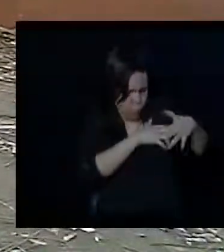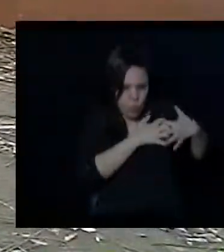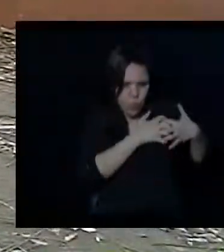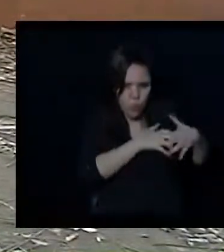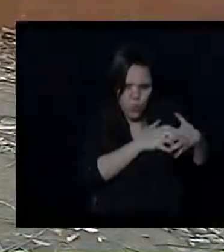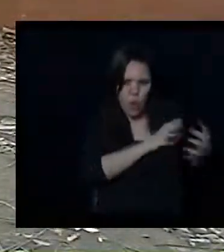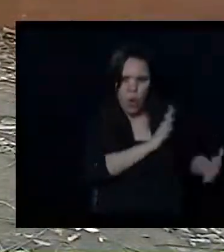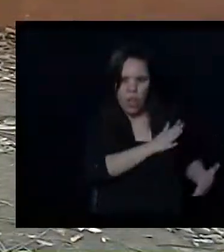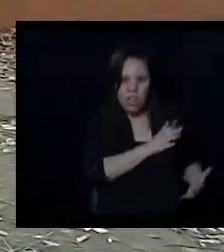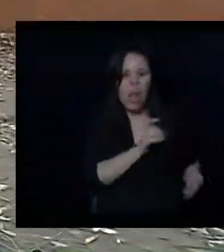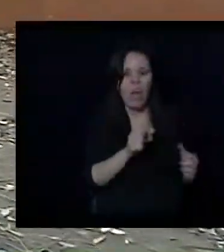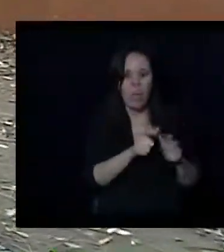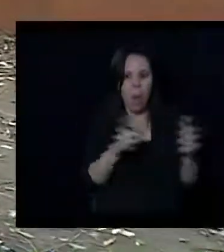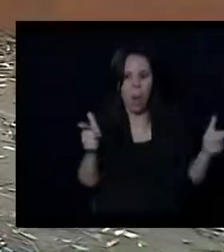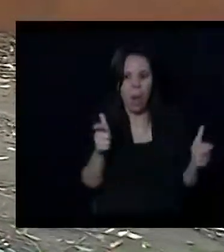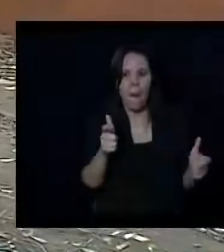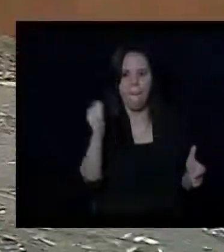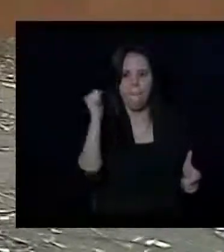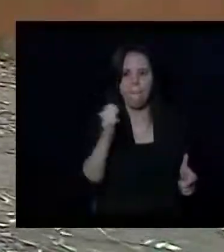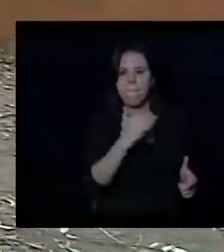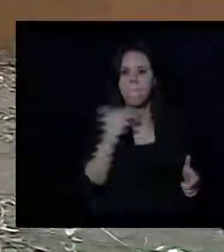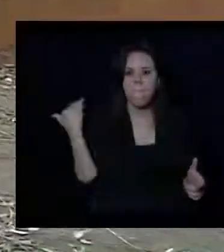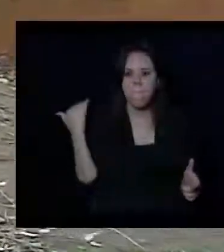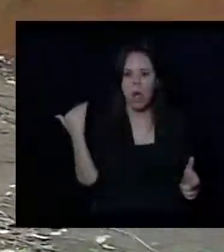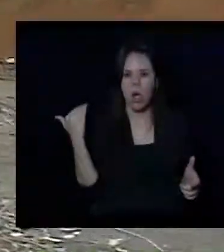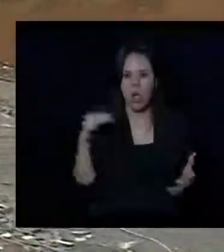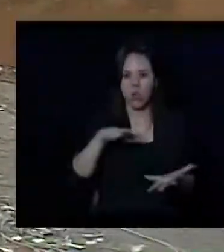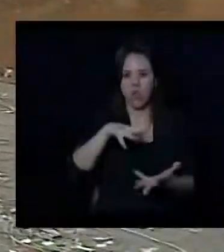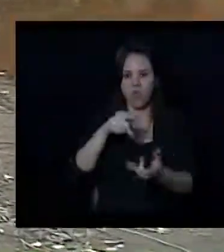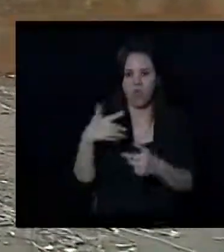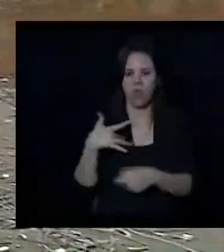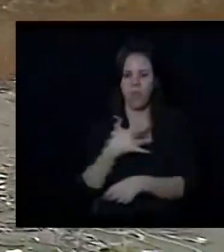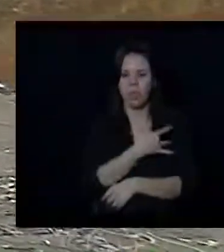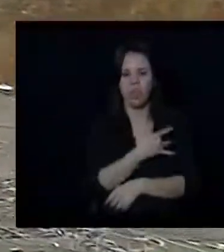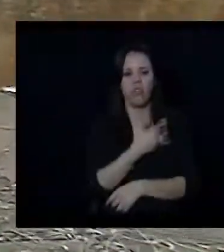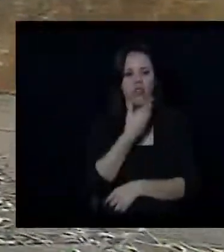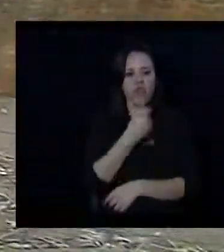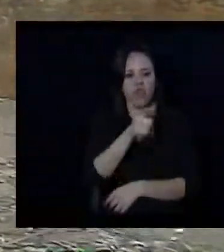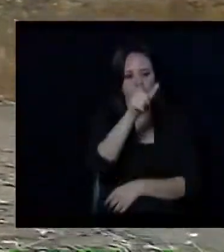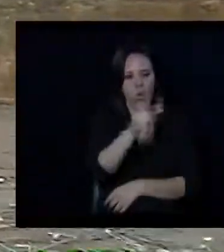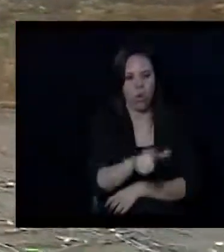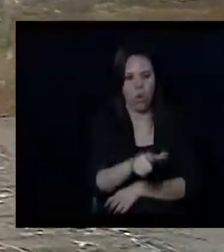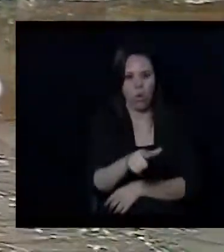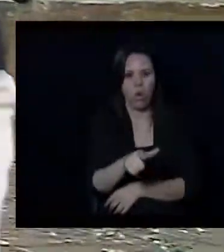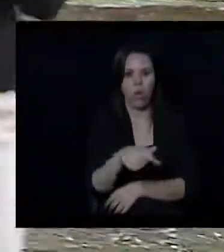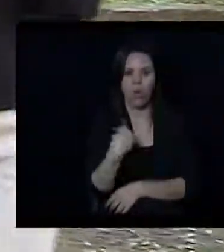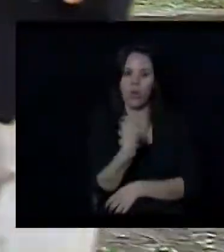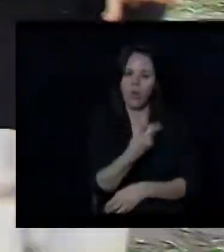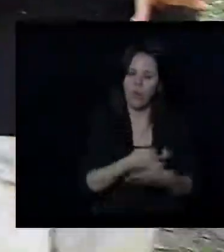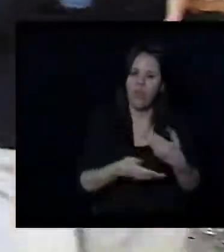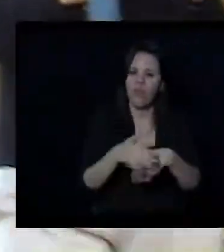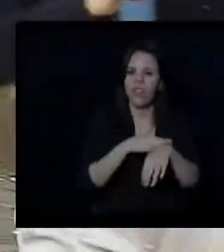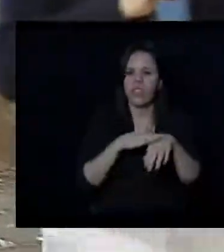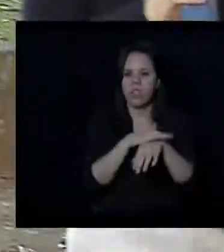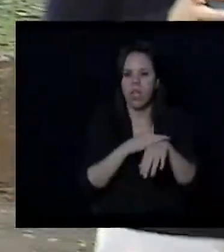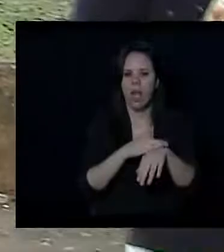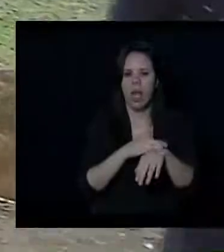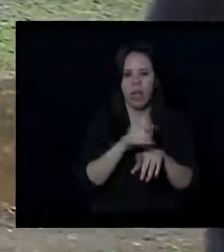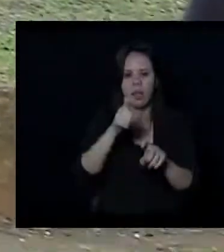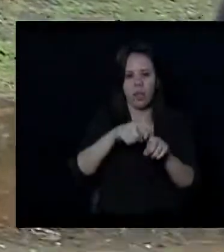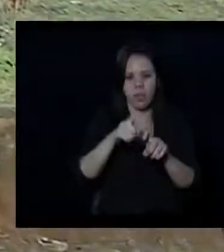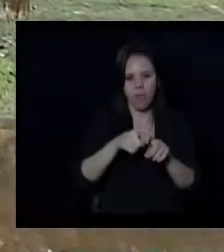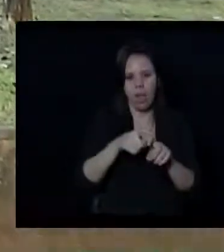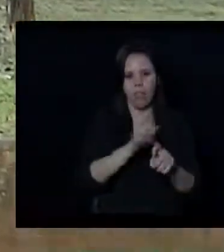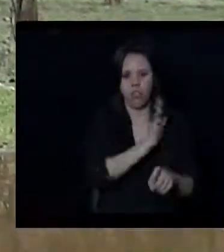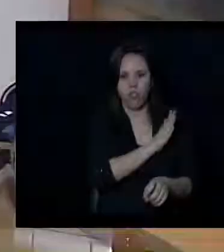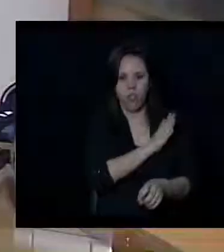matam no mundo. E pensando na sua saúde, na saúde do homem, que nós vamos conversar com uma cardiologista. O programa